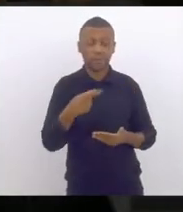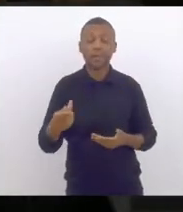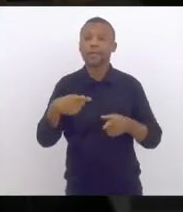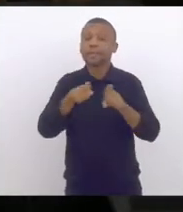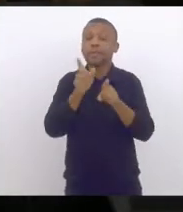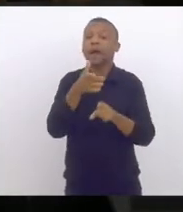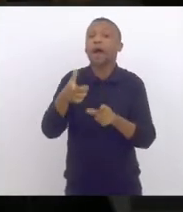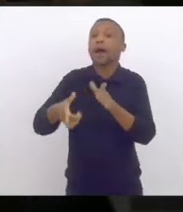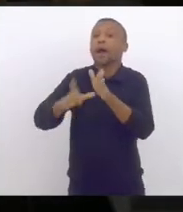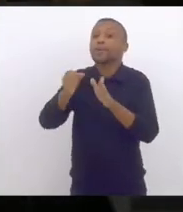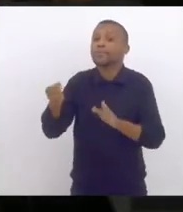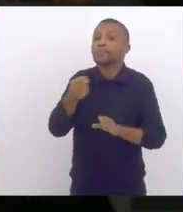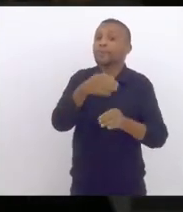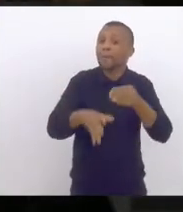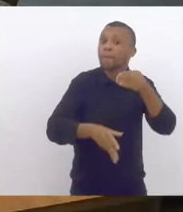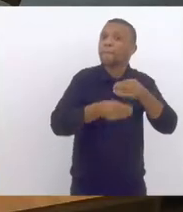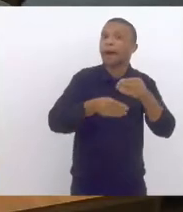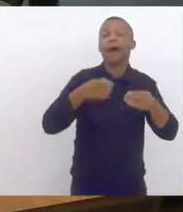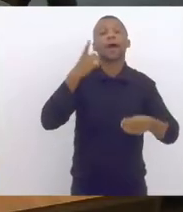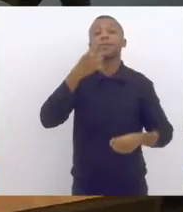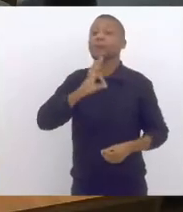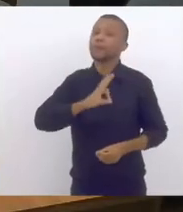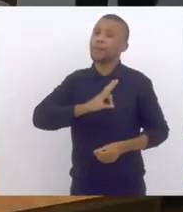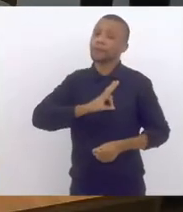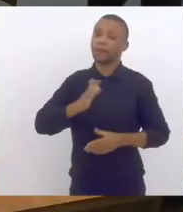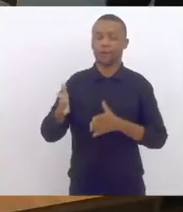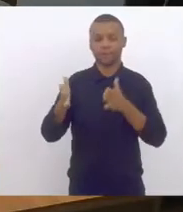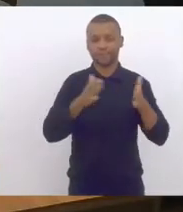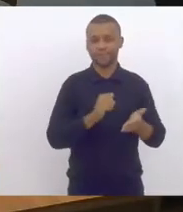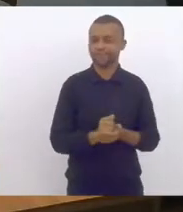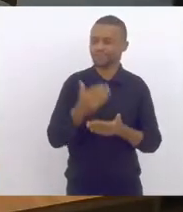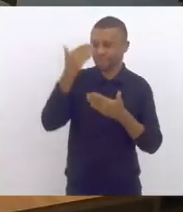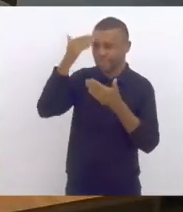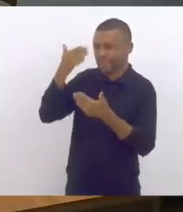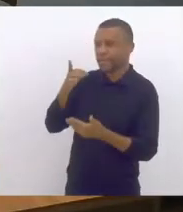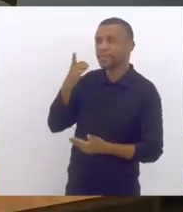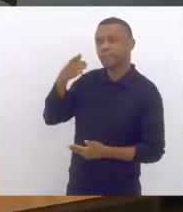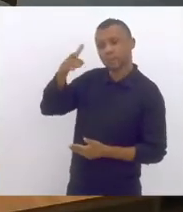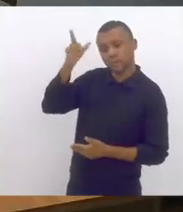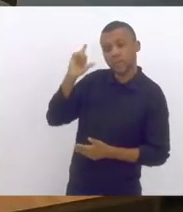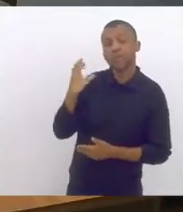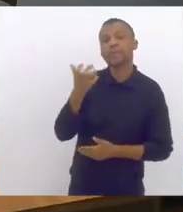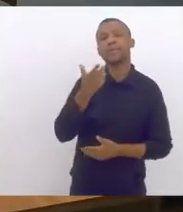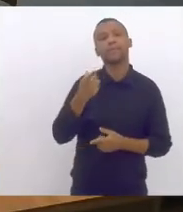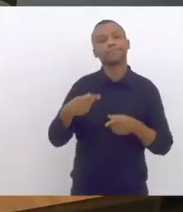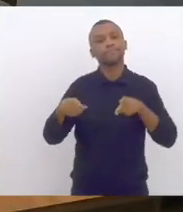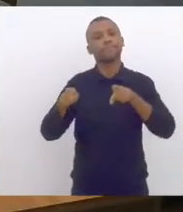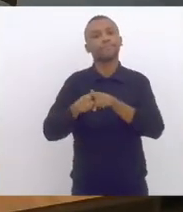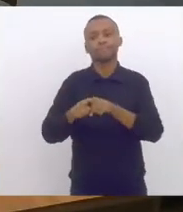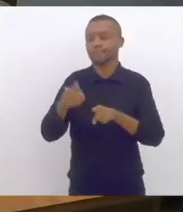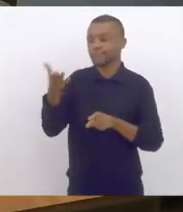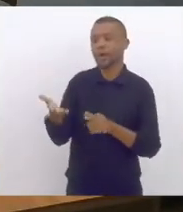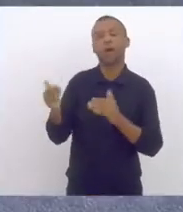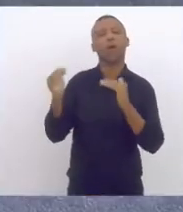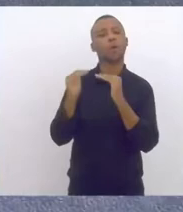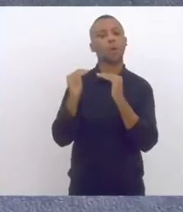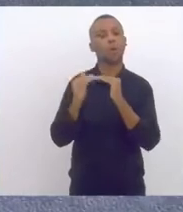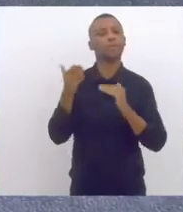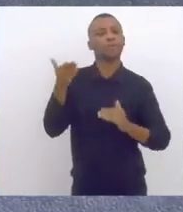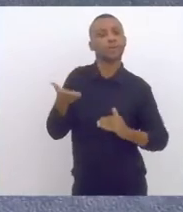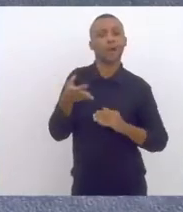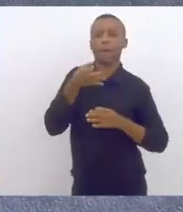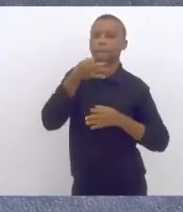uma parte antes para a deputada Marta Rocha. Deputado Luiz Paulo, obrigada. Eu queria somar aqui a Vossa Excelência